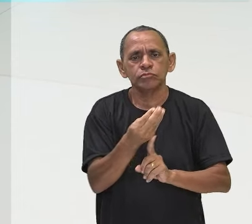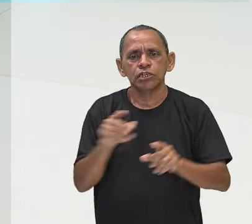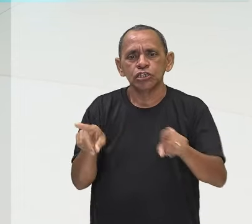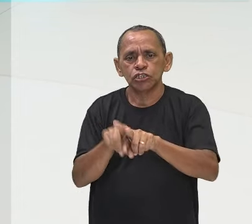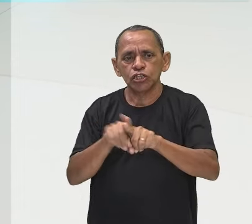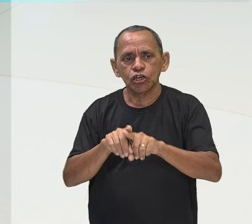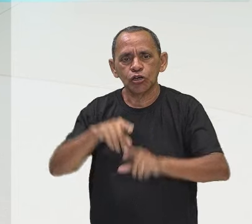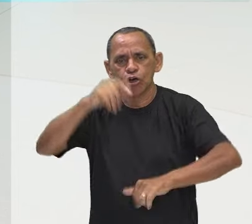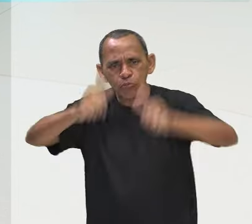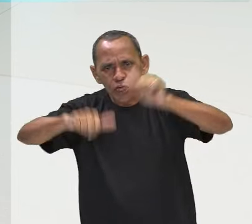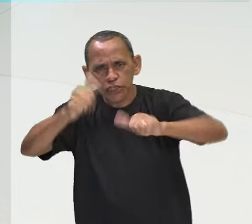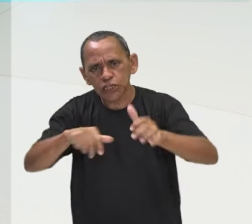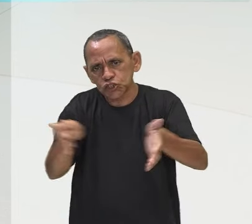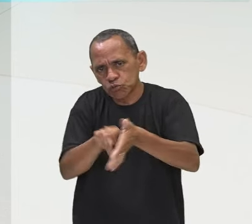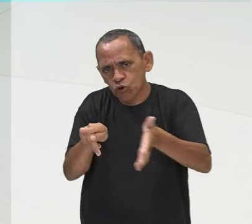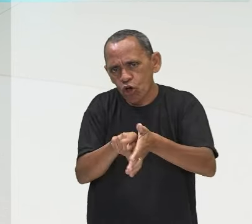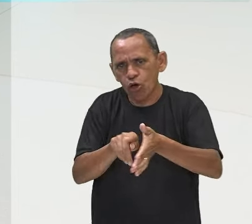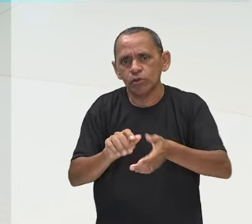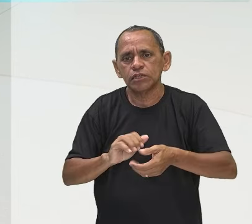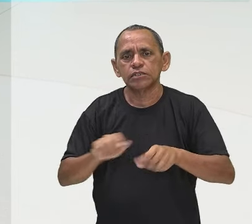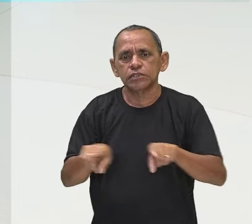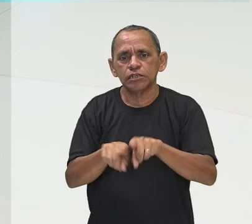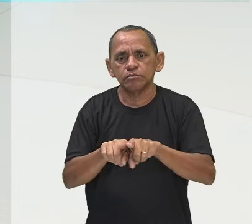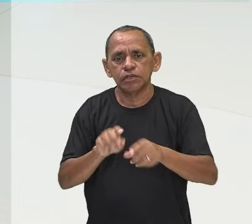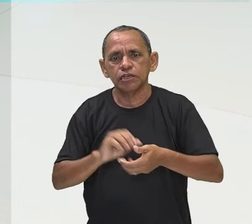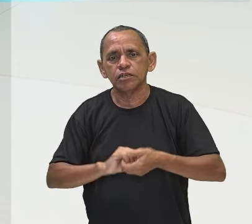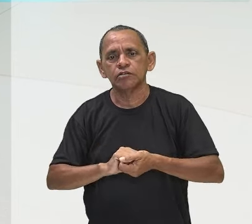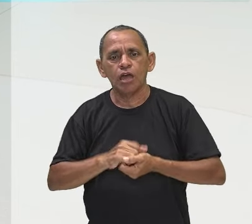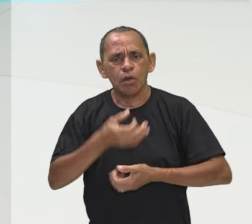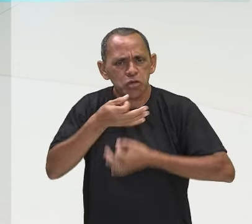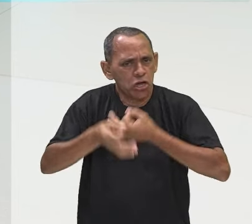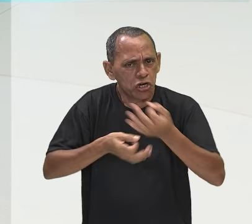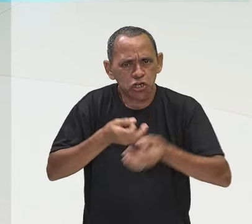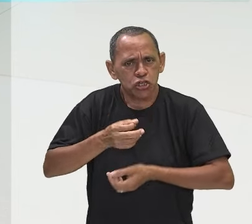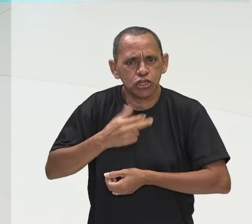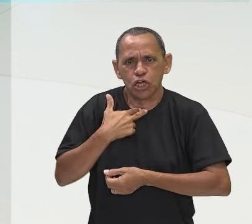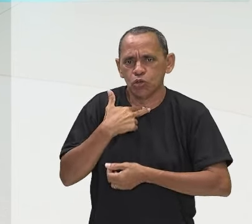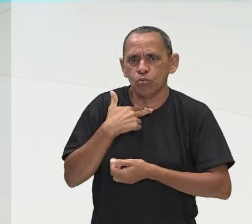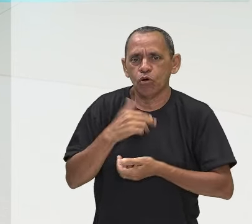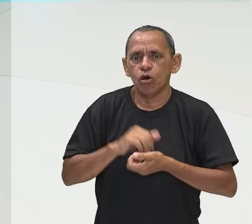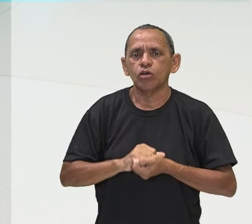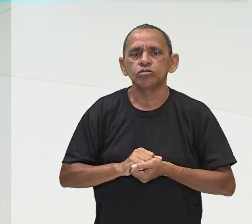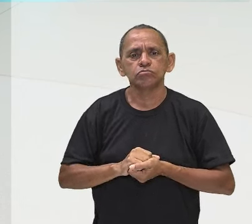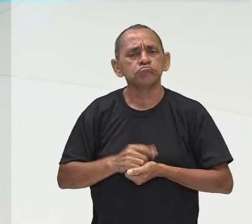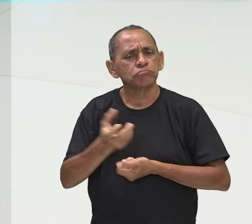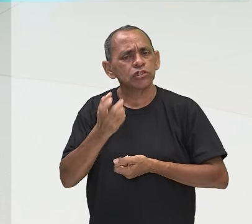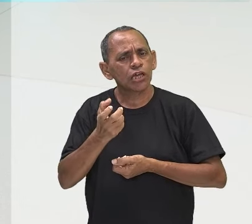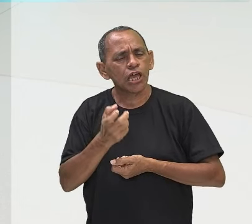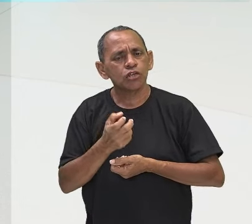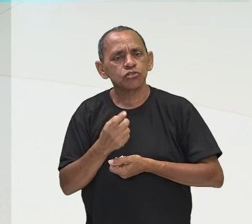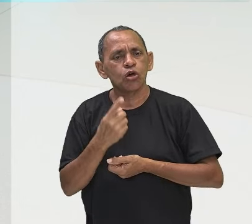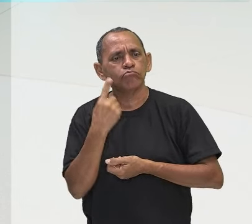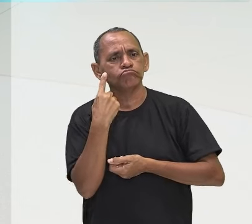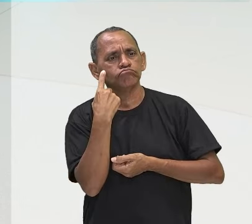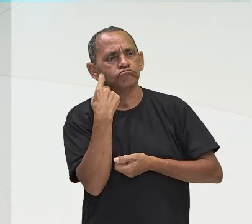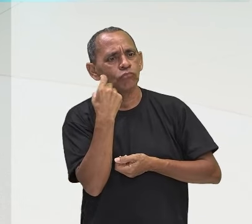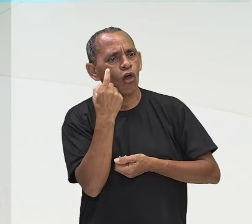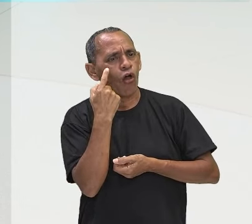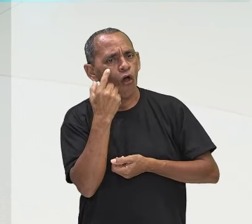meus sentimentos, não quero colocar as minhas críticas sociais, apenas eu quero apreciar a arte,